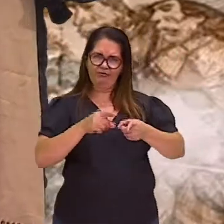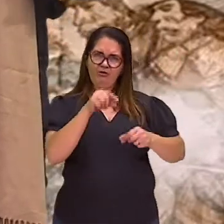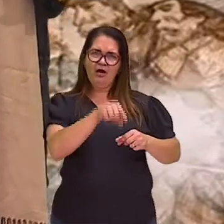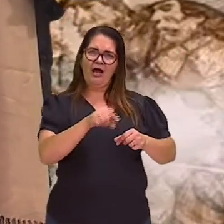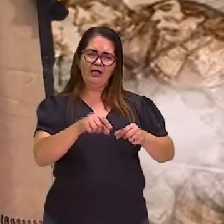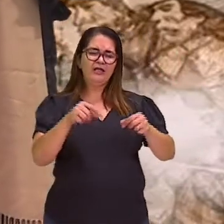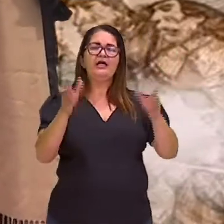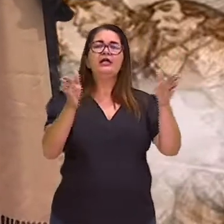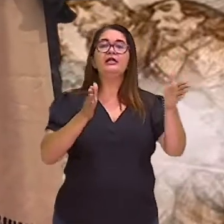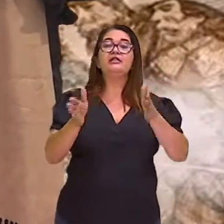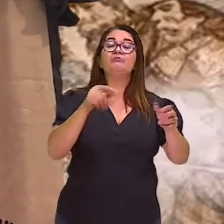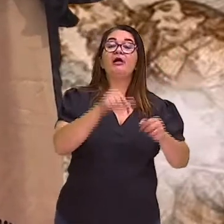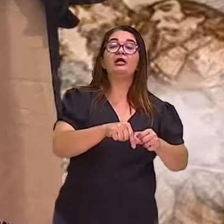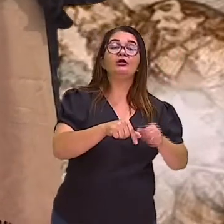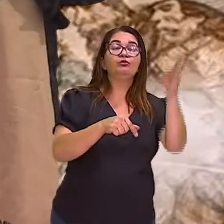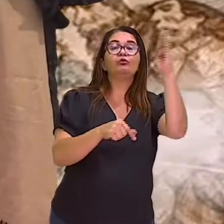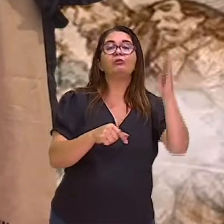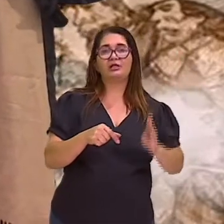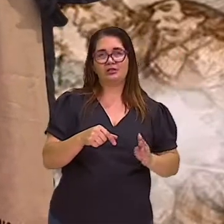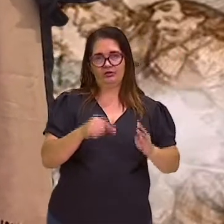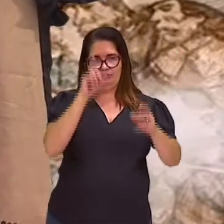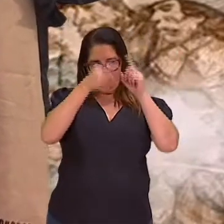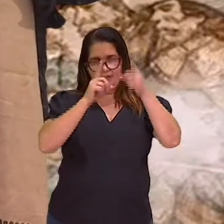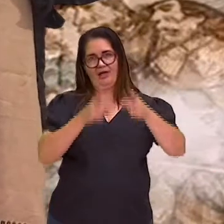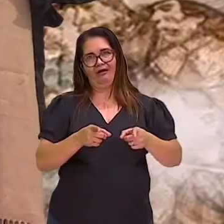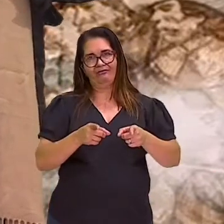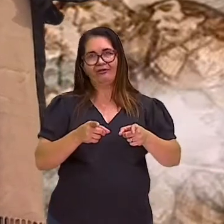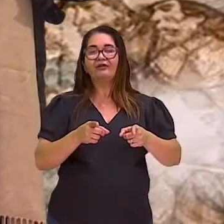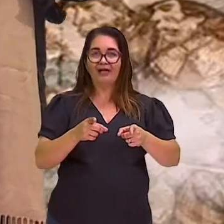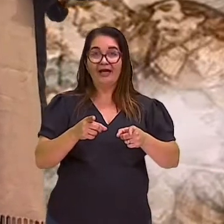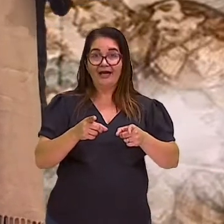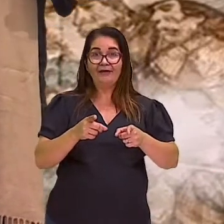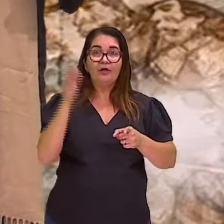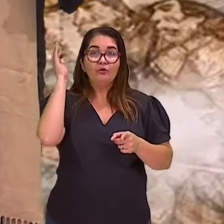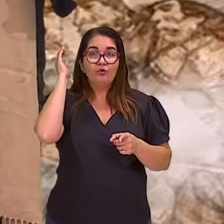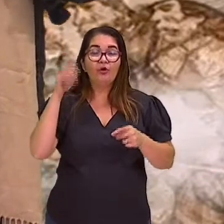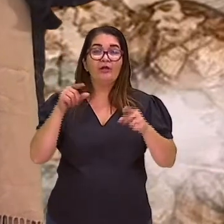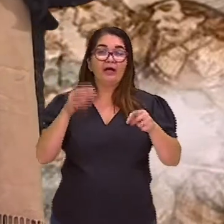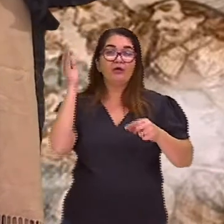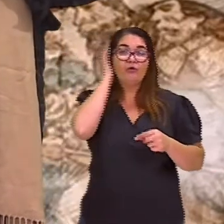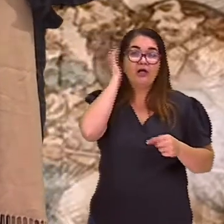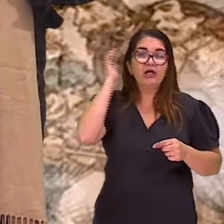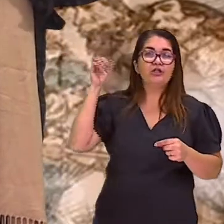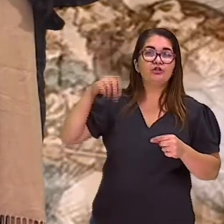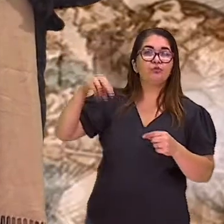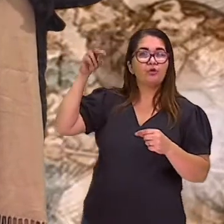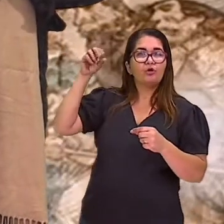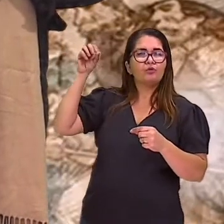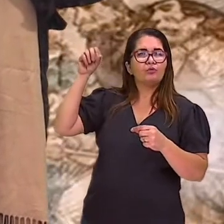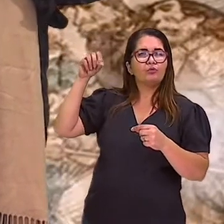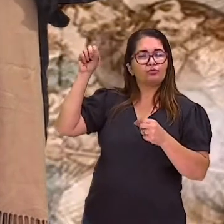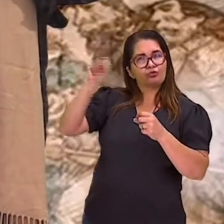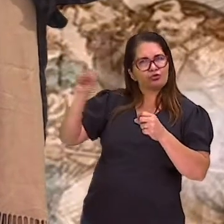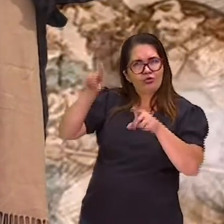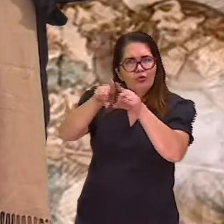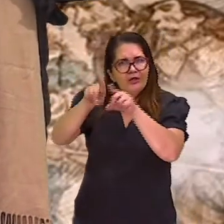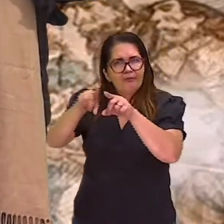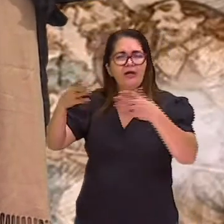Paraíba e o Rio Grande do Norte. Para isso, contaram com a preciosa ajuda de um colono chamado